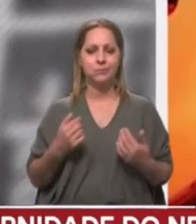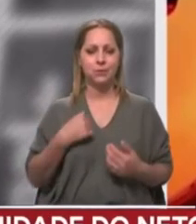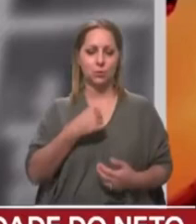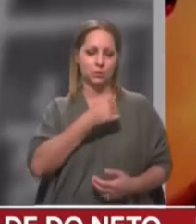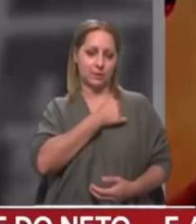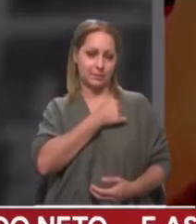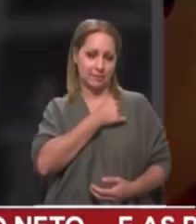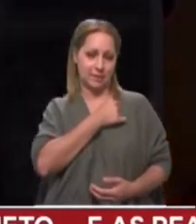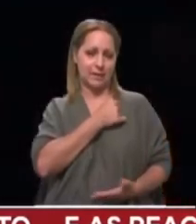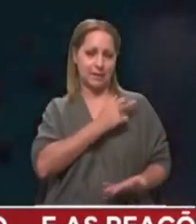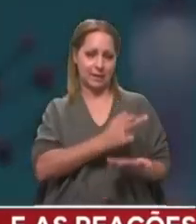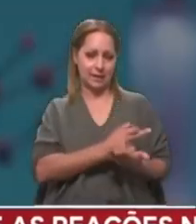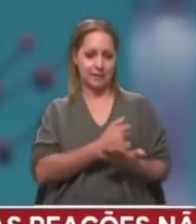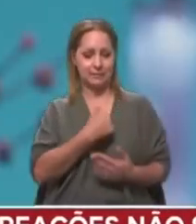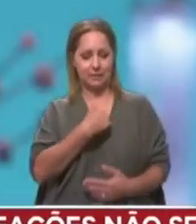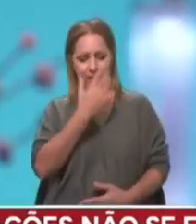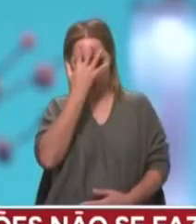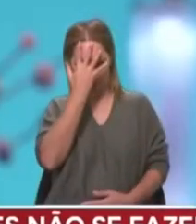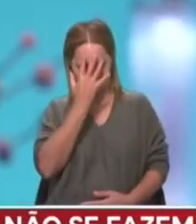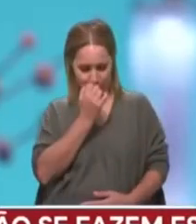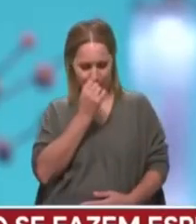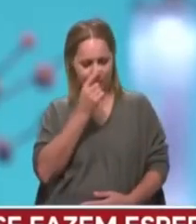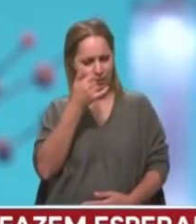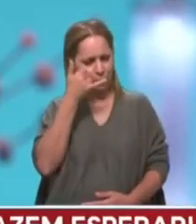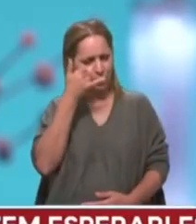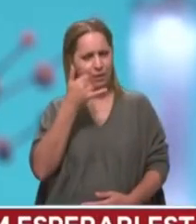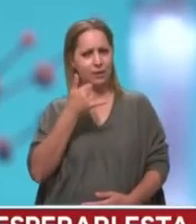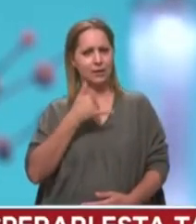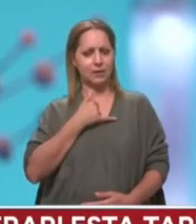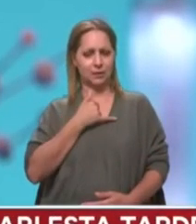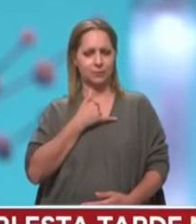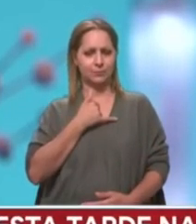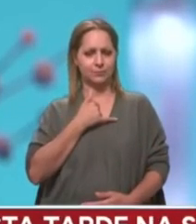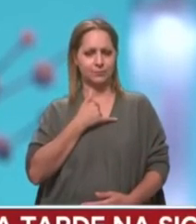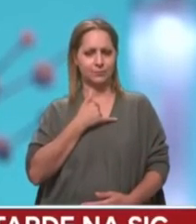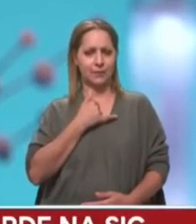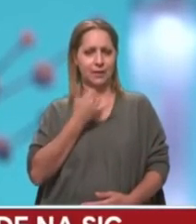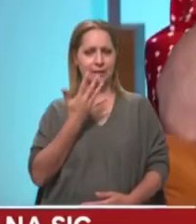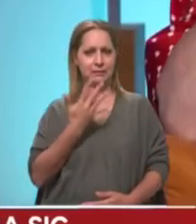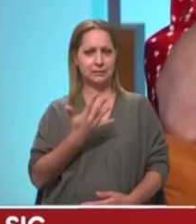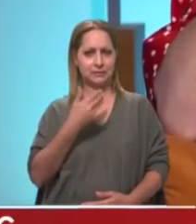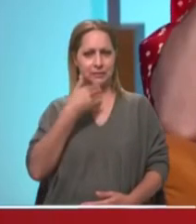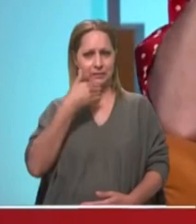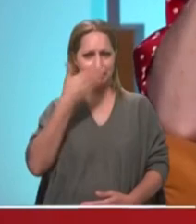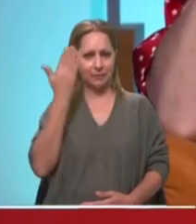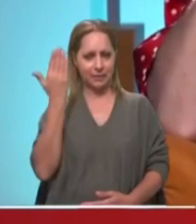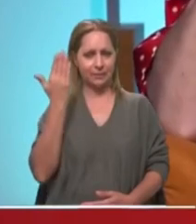casa, Júlia, estava dormindo e recebo um telefonema. 5 horas da manhã,